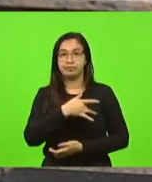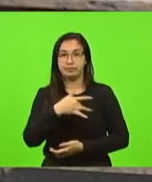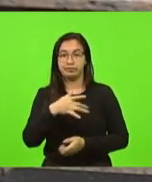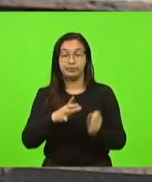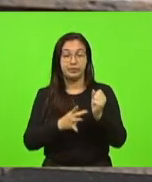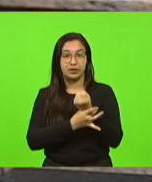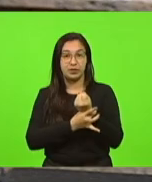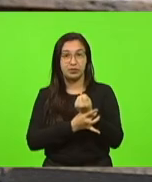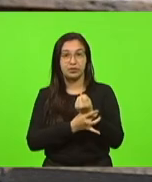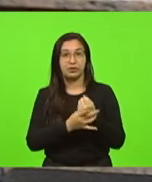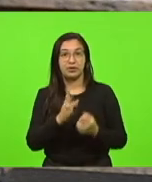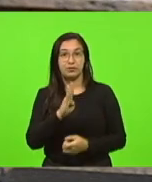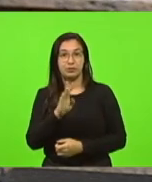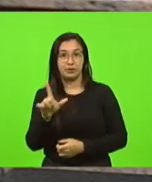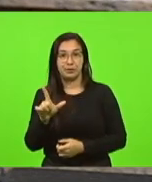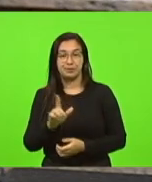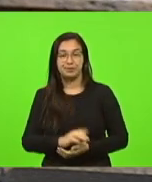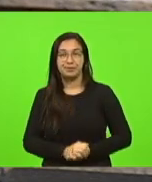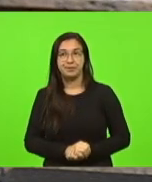pelo espaço.